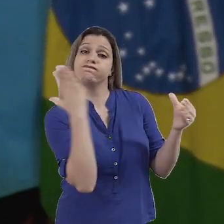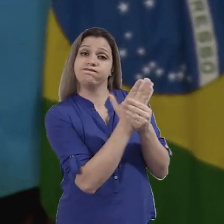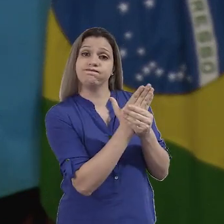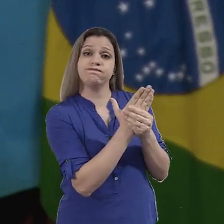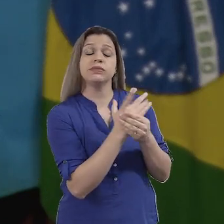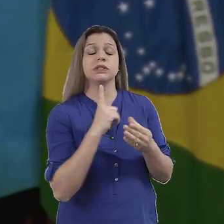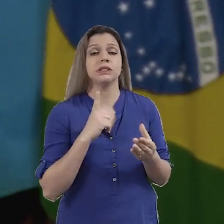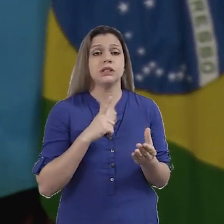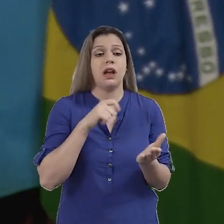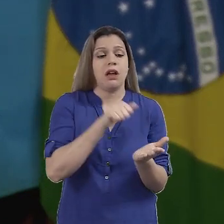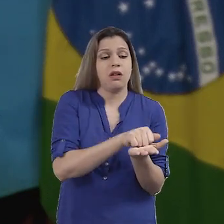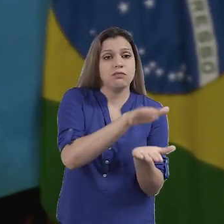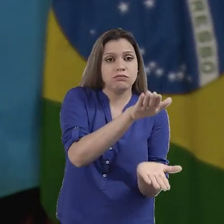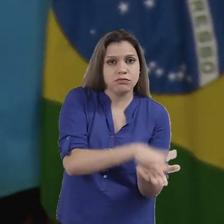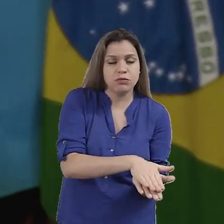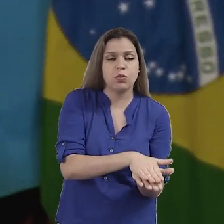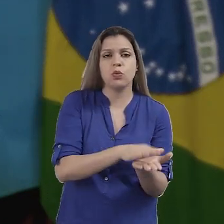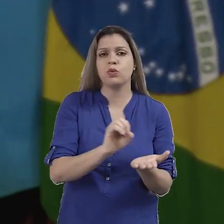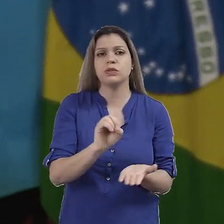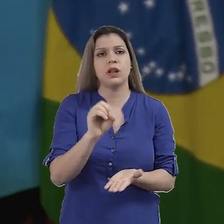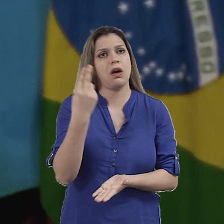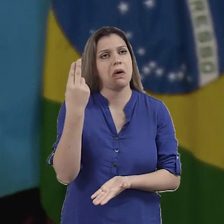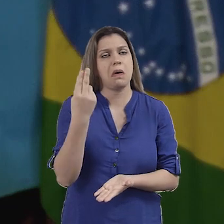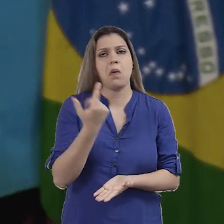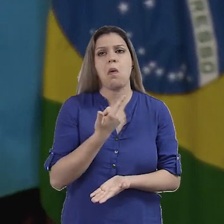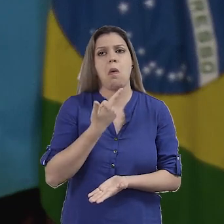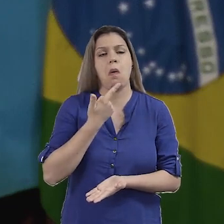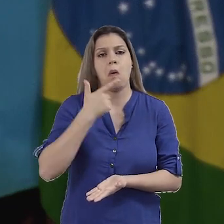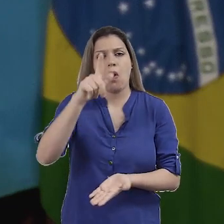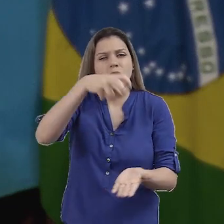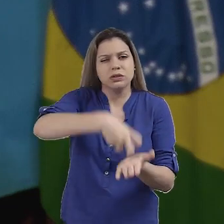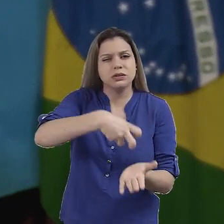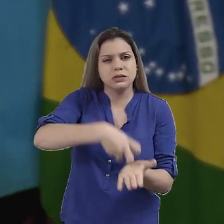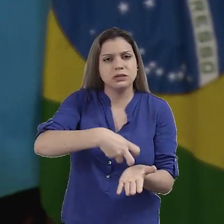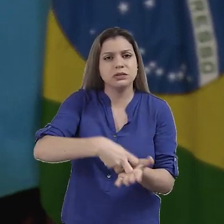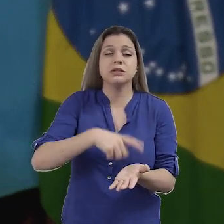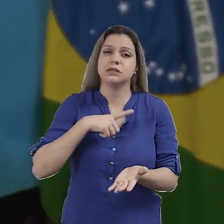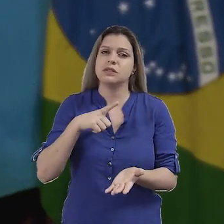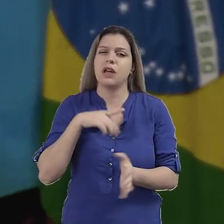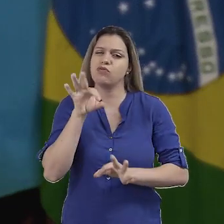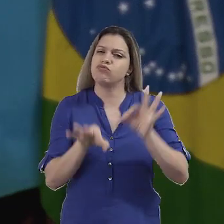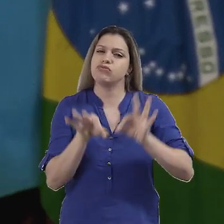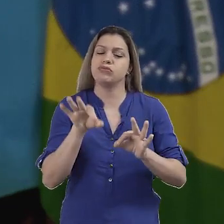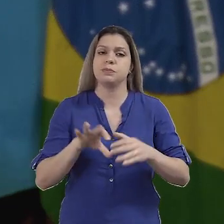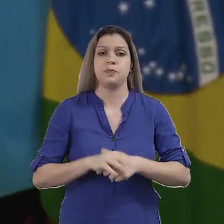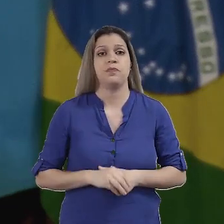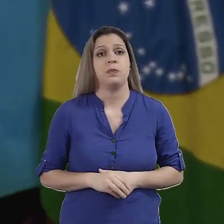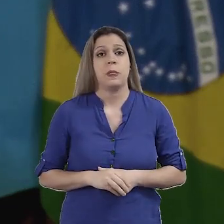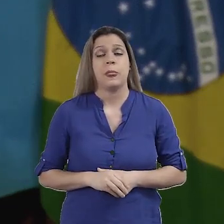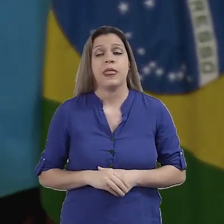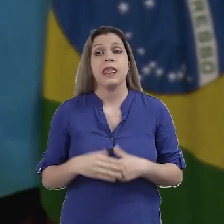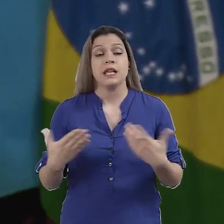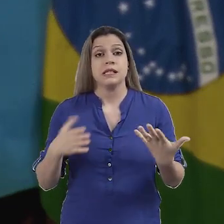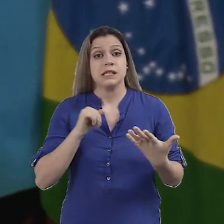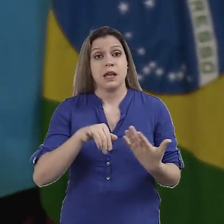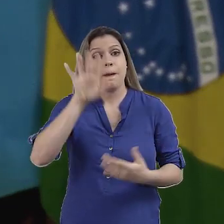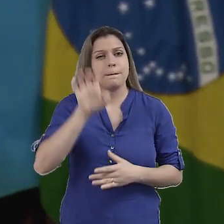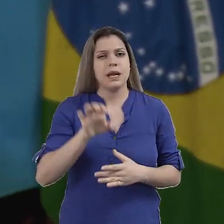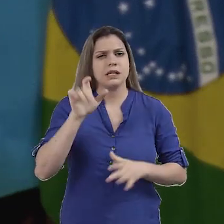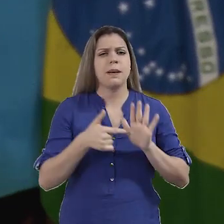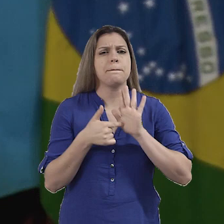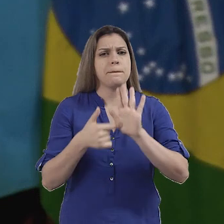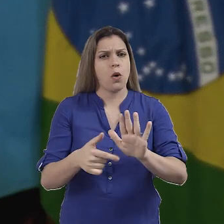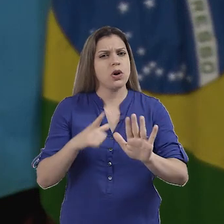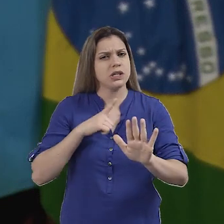processada e aplicada uma penalidade de multa ou também outras sanções, que existem sanções judiciais, quando a